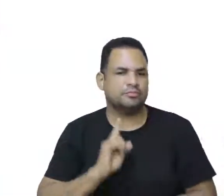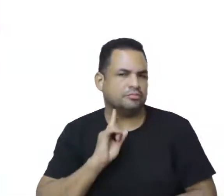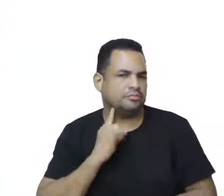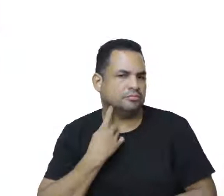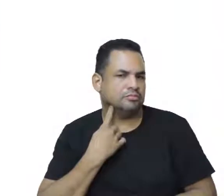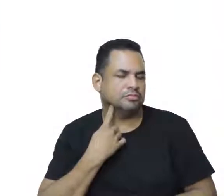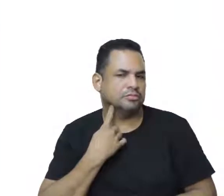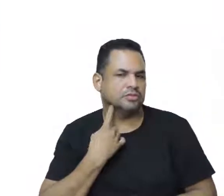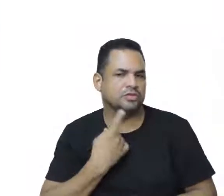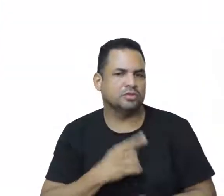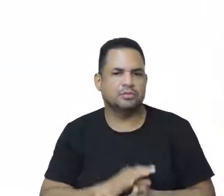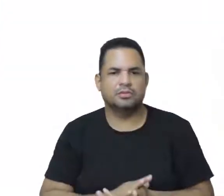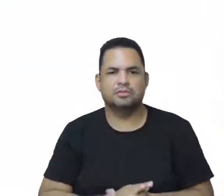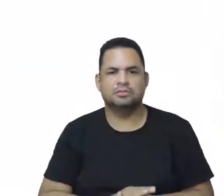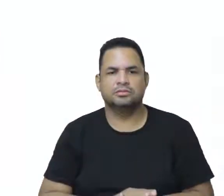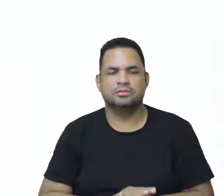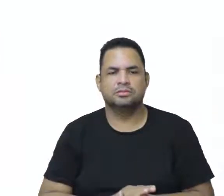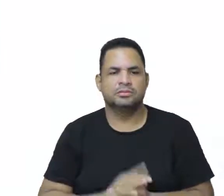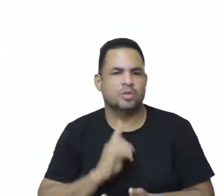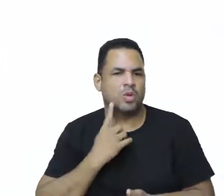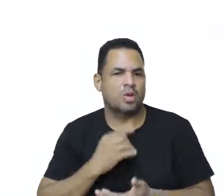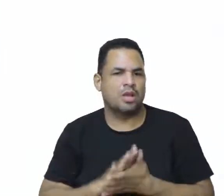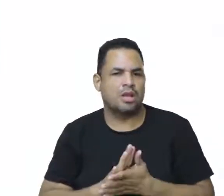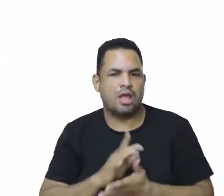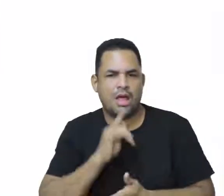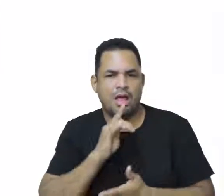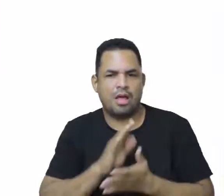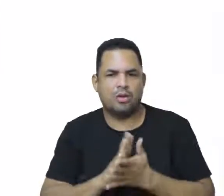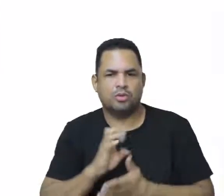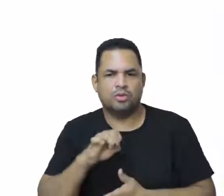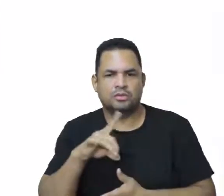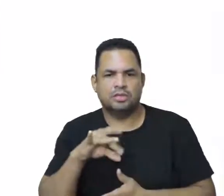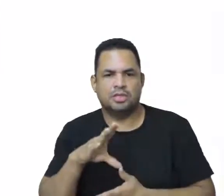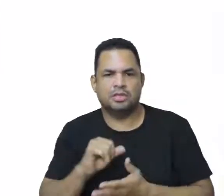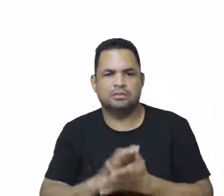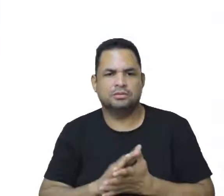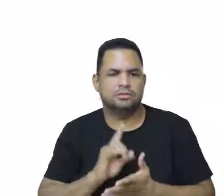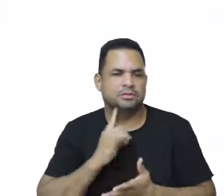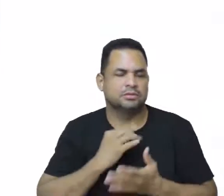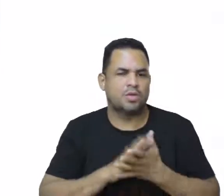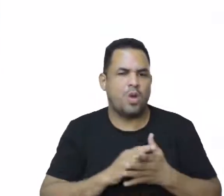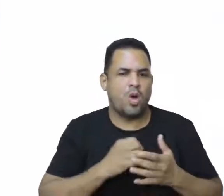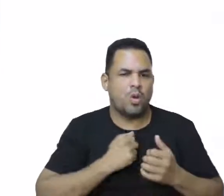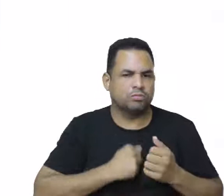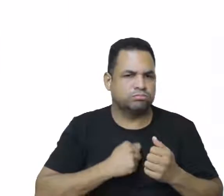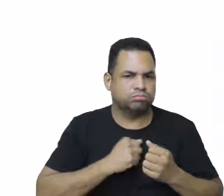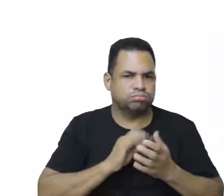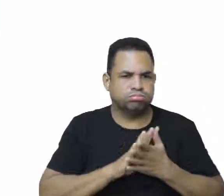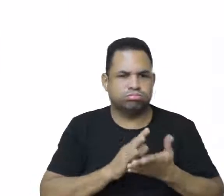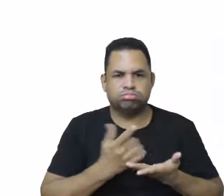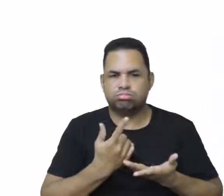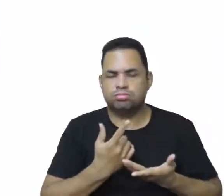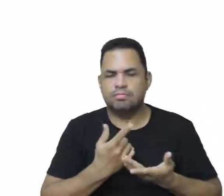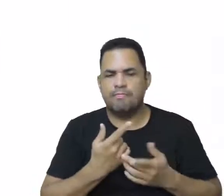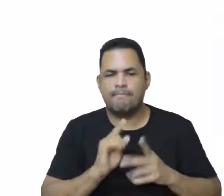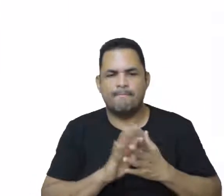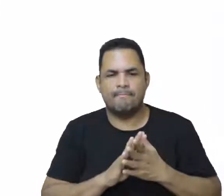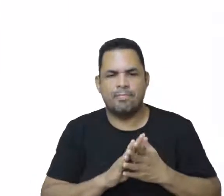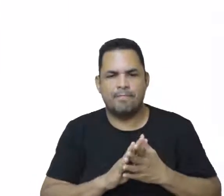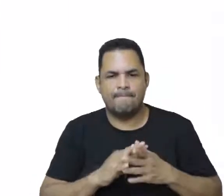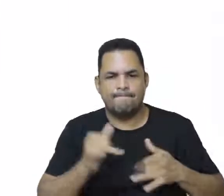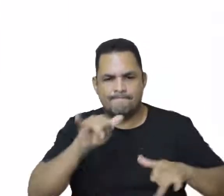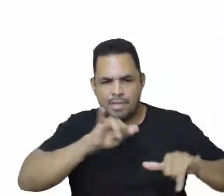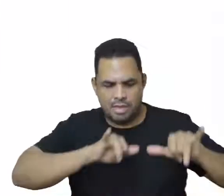Contaminação dos oceanos, os resíduos sólidos, esgotos não tratados, poluentes químicos industriais, derramamento de